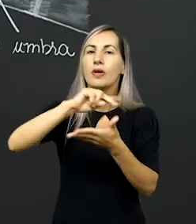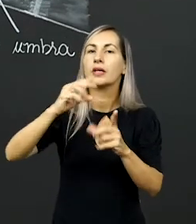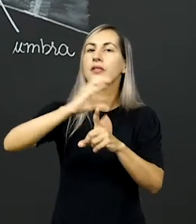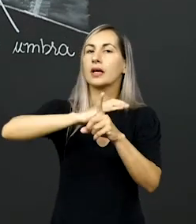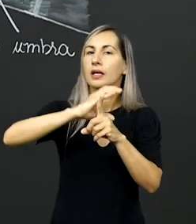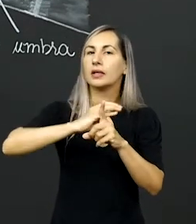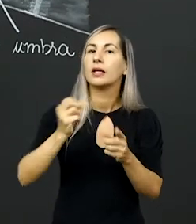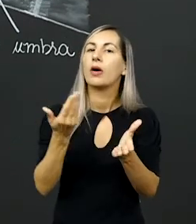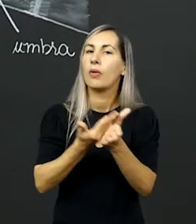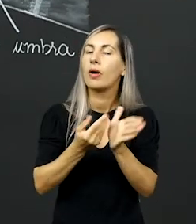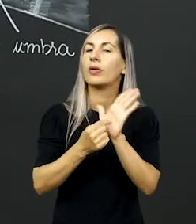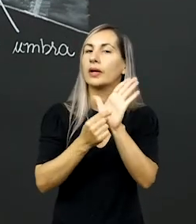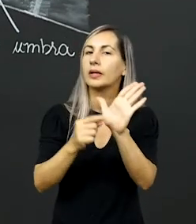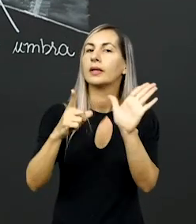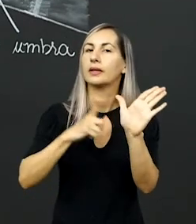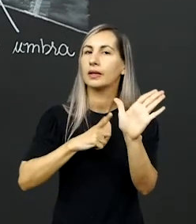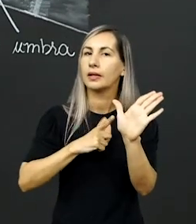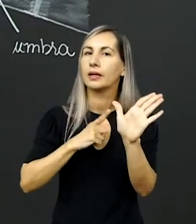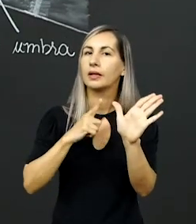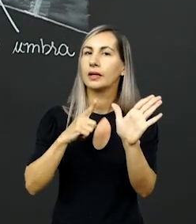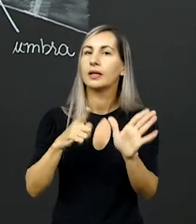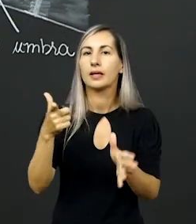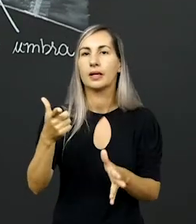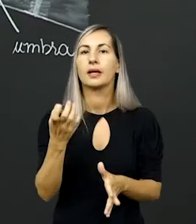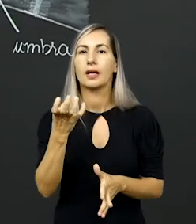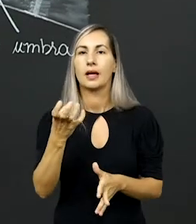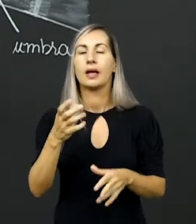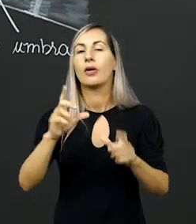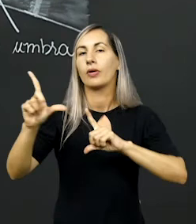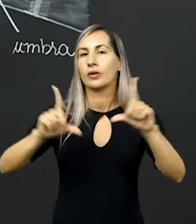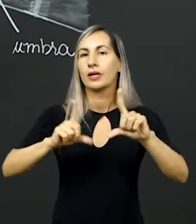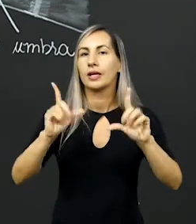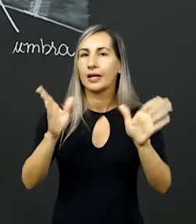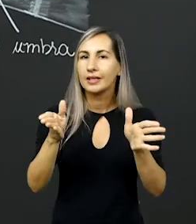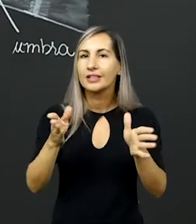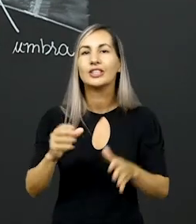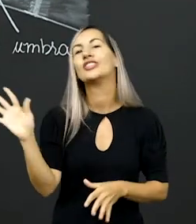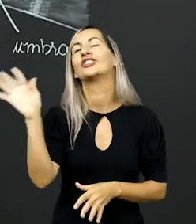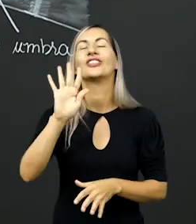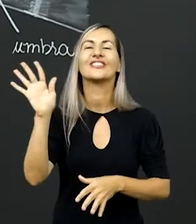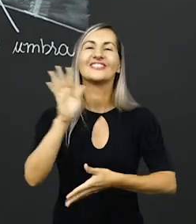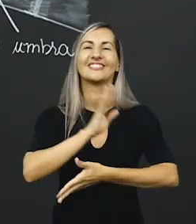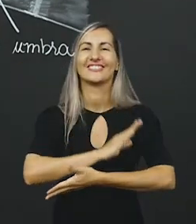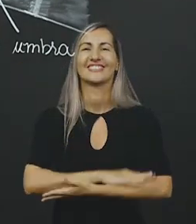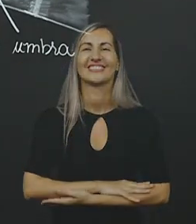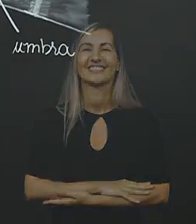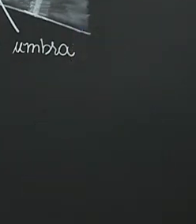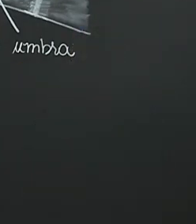tem aula aqui sobre isso. Quer saber mais? Assiste e fica com a gente. Tchauzinho!